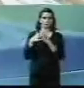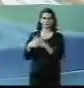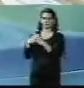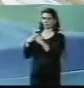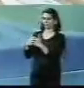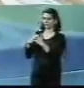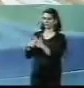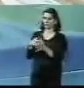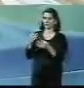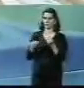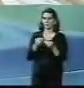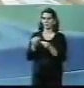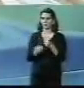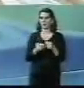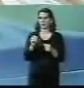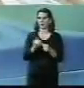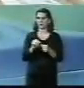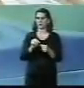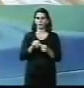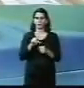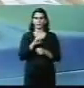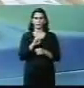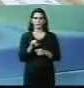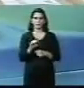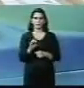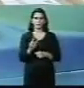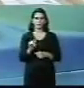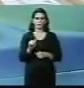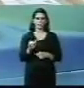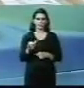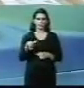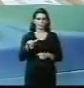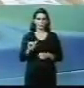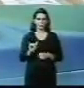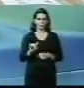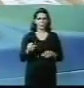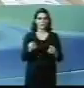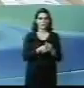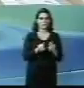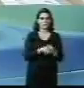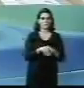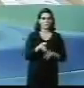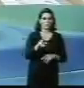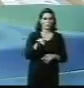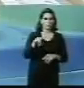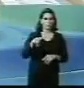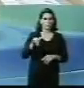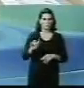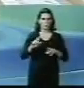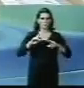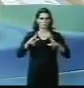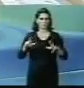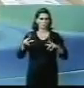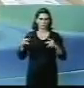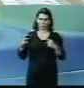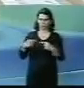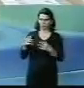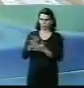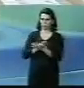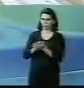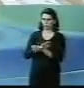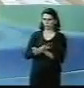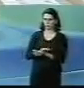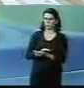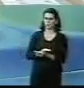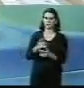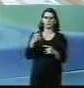Evandro? Algumas vezes a atuação do firewall com a atuação do proxy, né? Até porque, em muitas situações, tanto o firewall quanto o proxy,